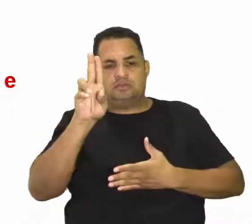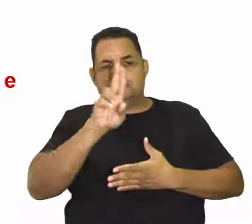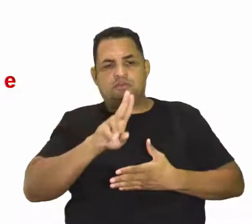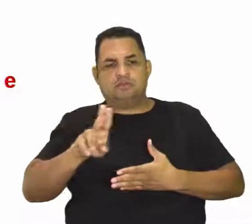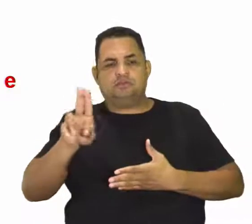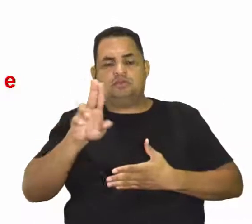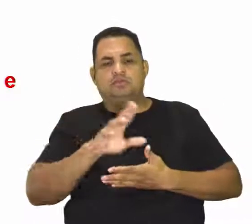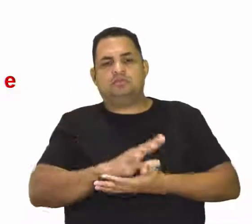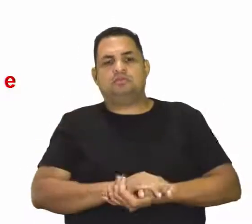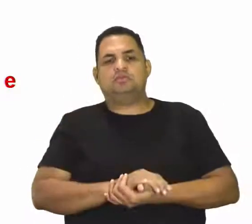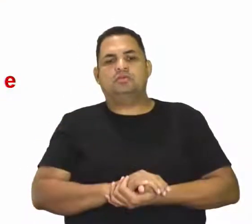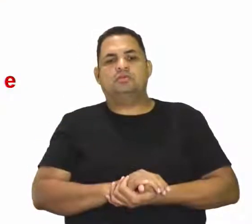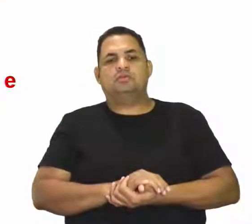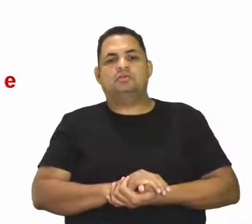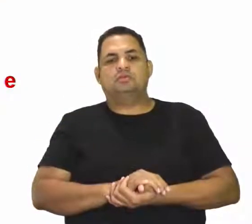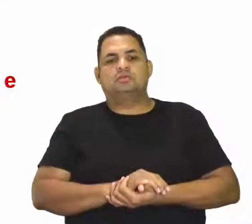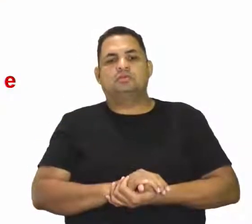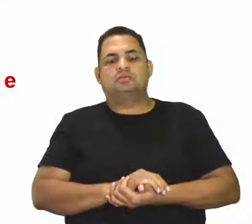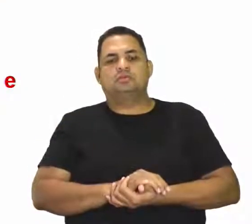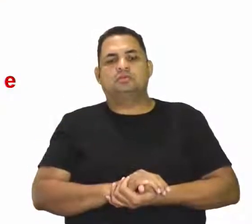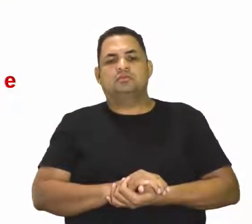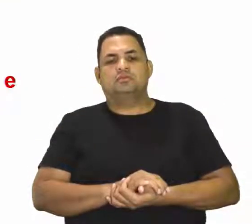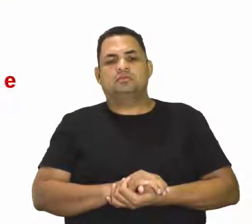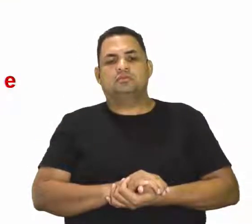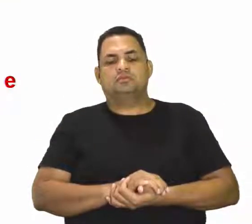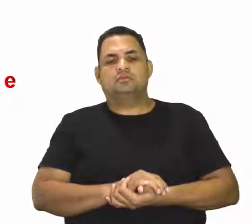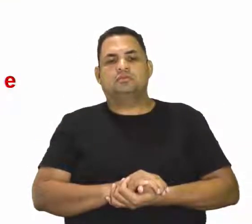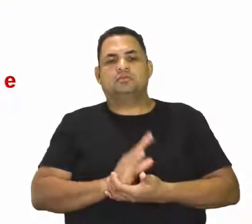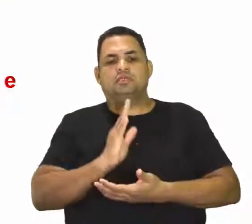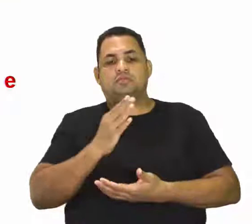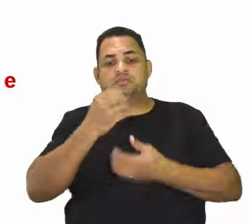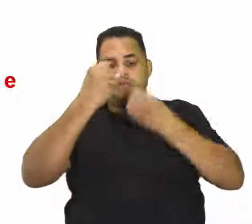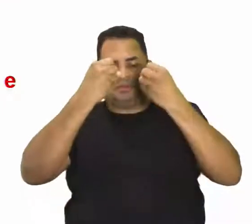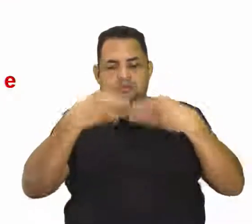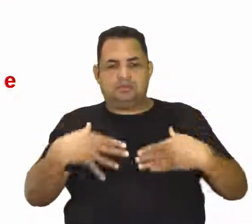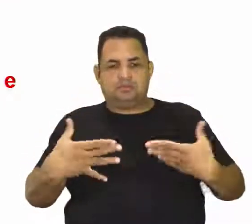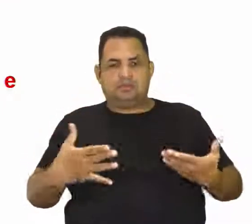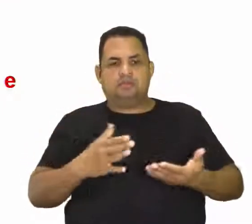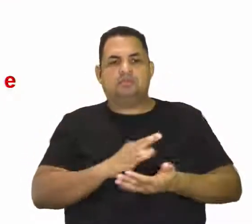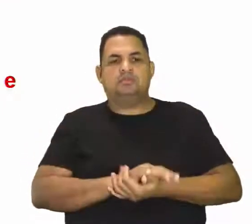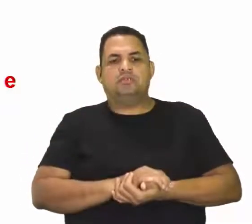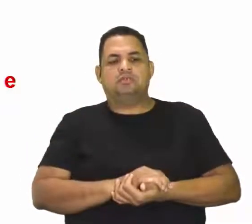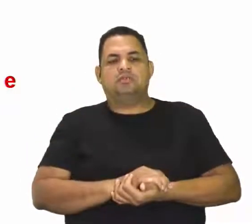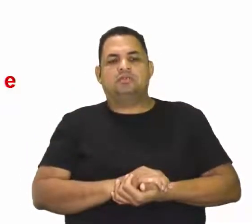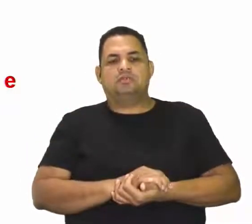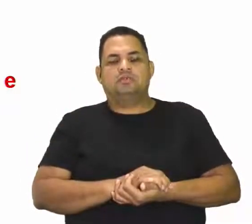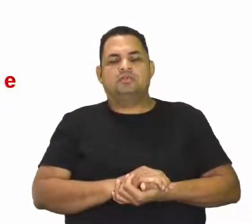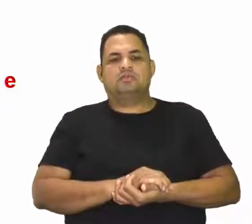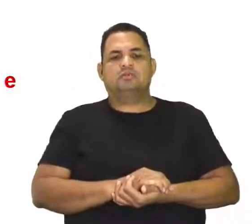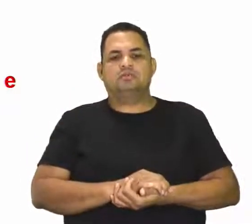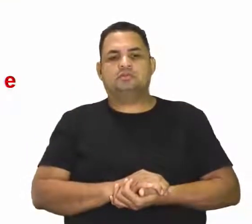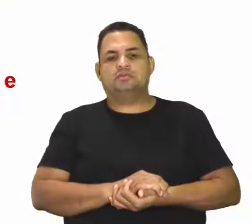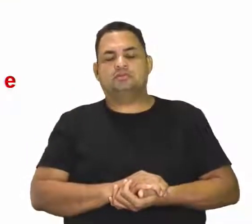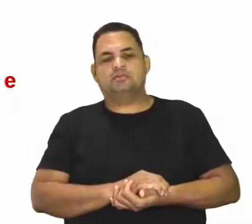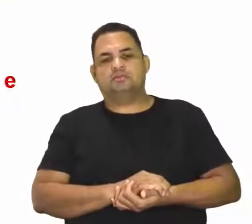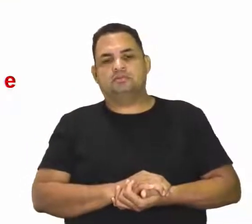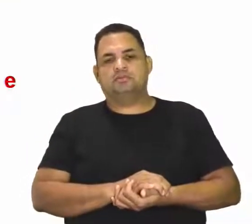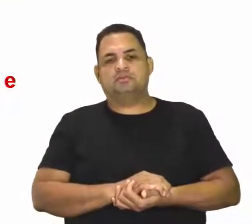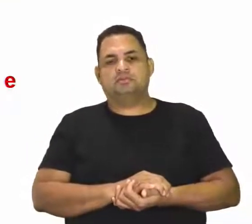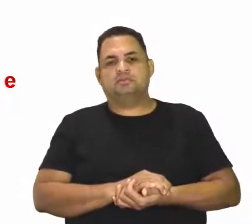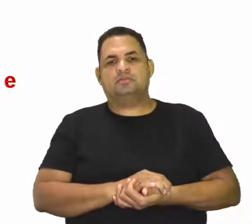uso. Não preciso explicar isso de novo, né, gente? O que eu tenho que verificar no solo, que é de muita importância.